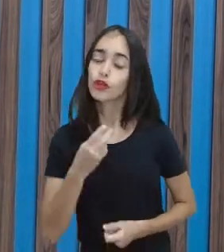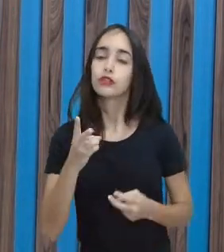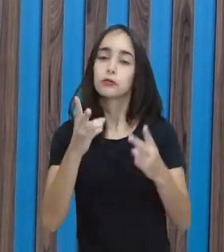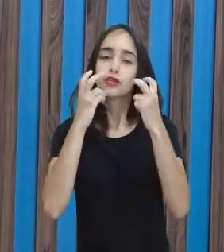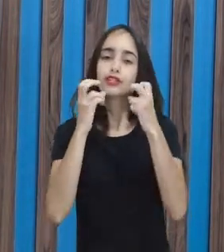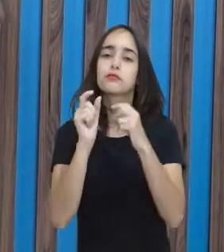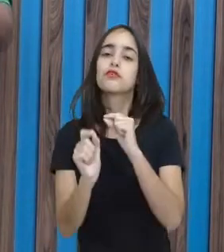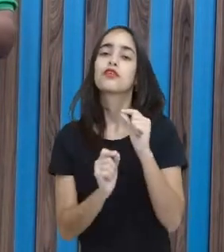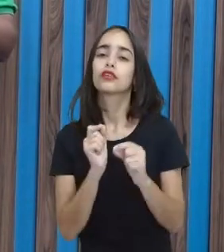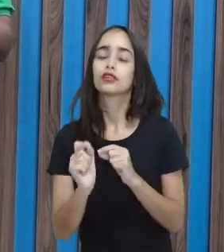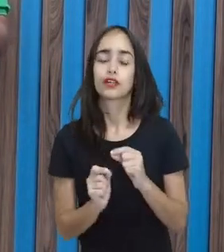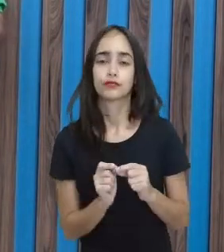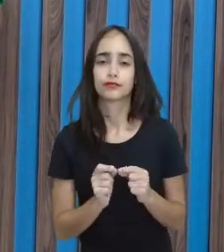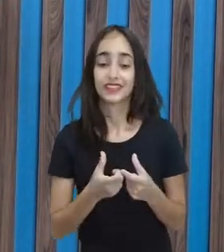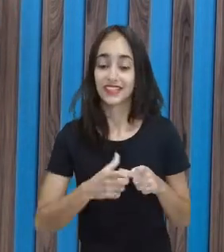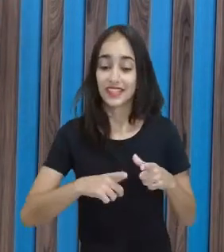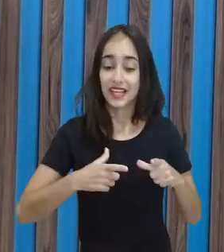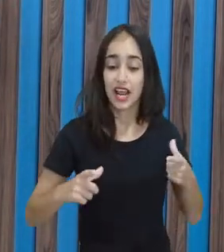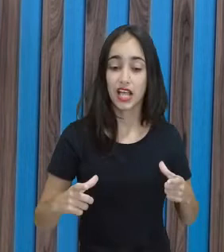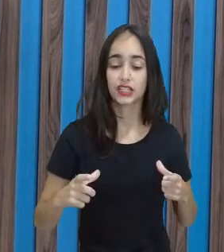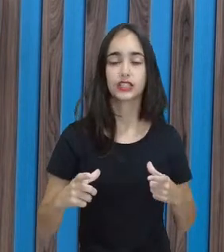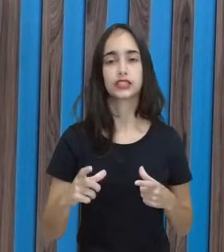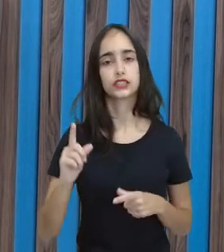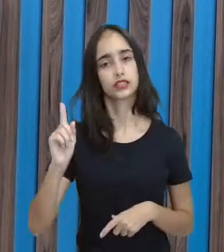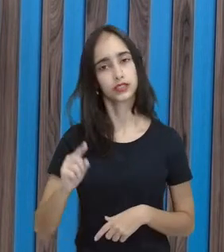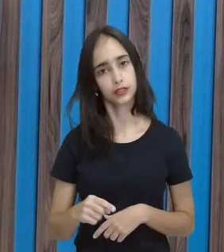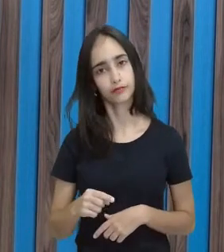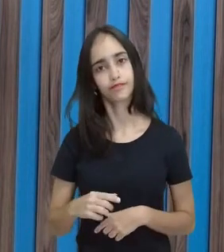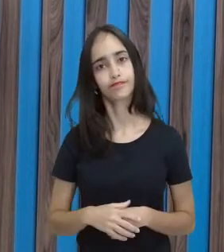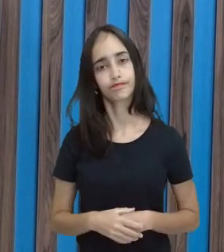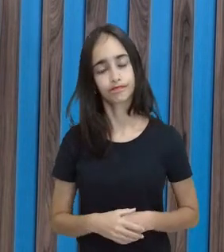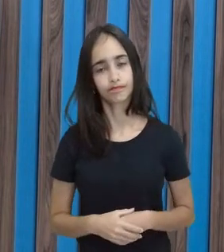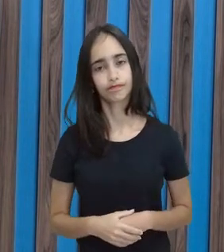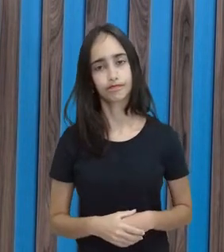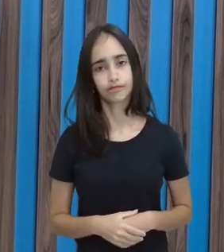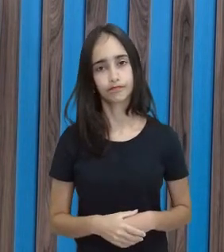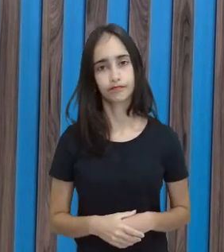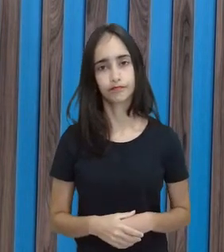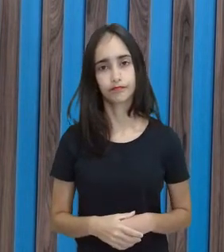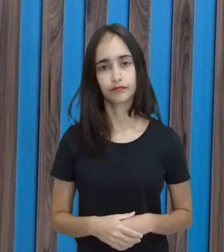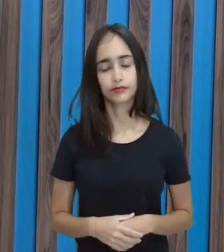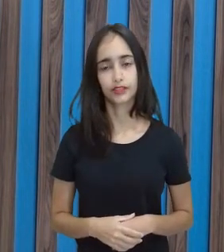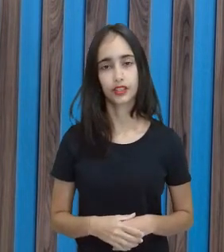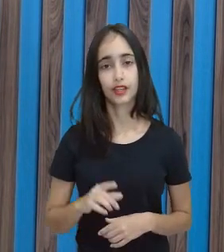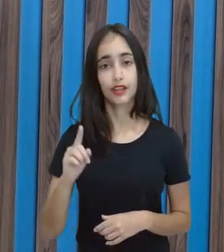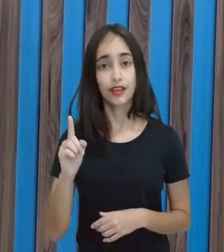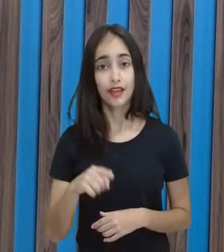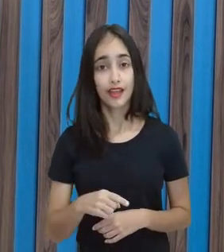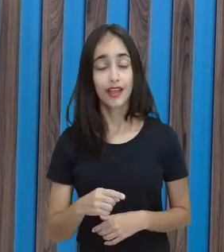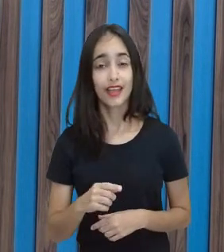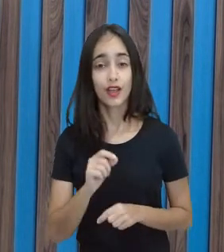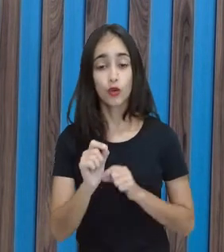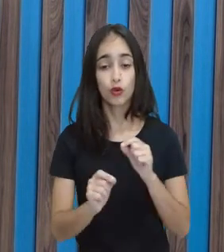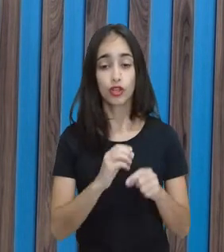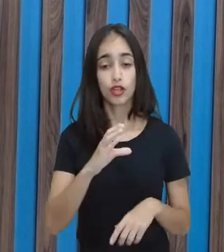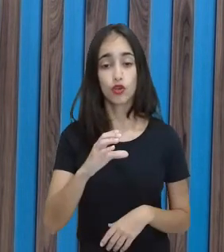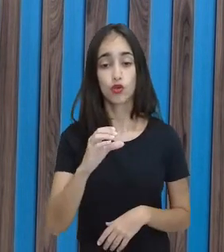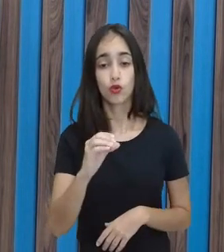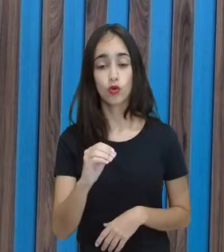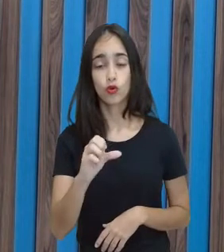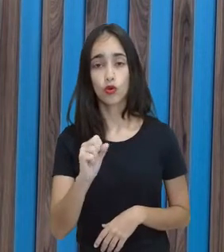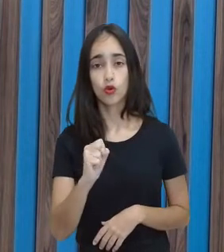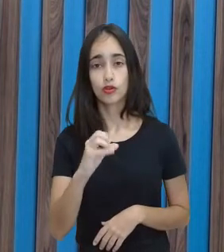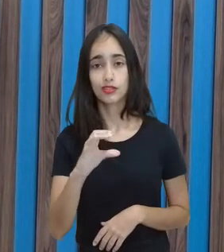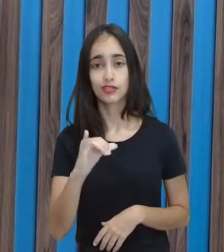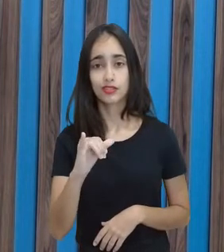diretamente proporcionais, a constante de proporcionalidade, ela é o quociente entre